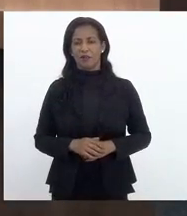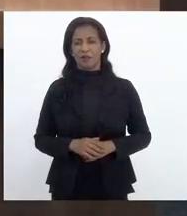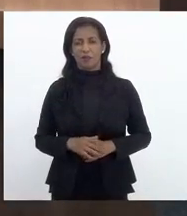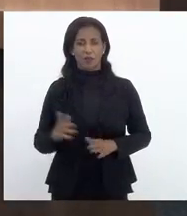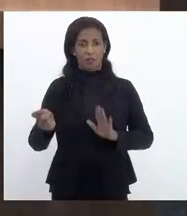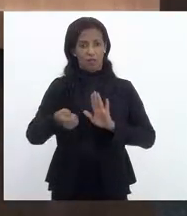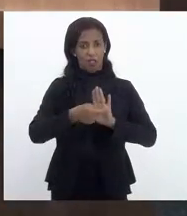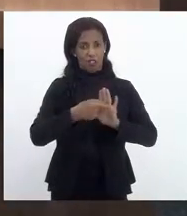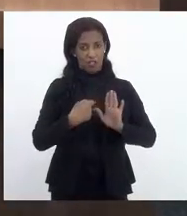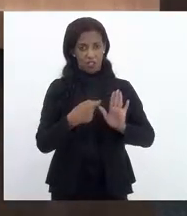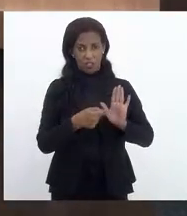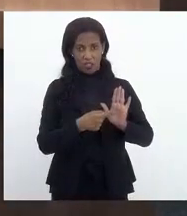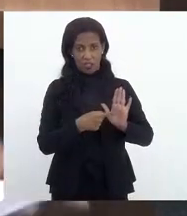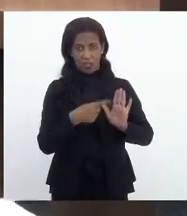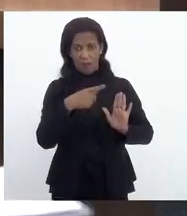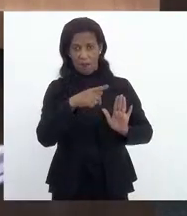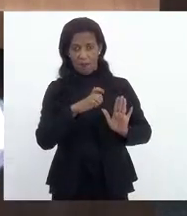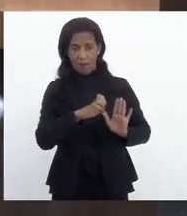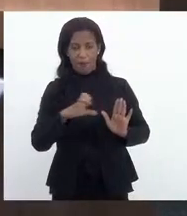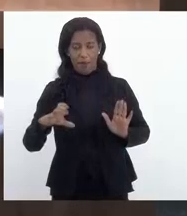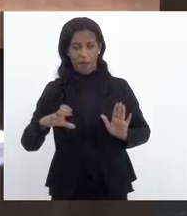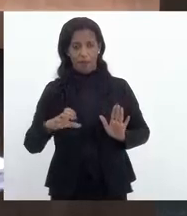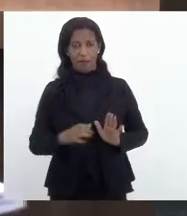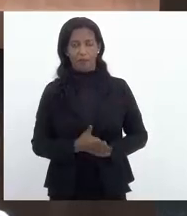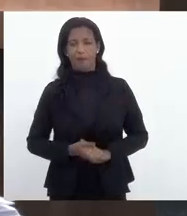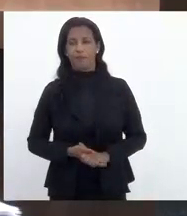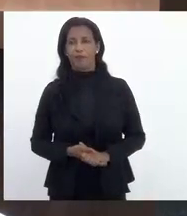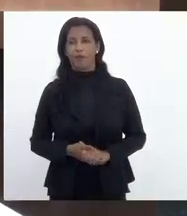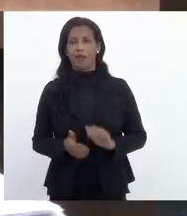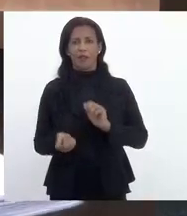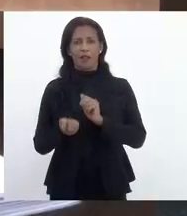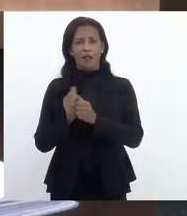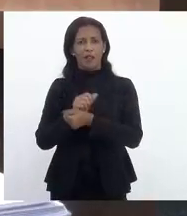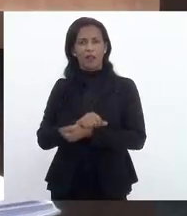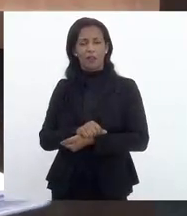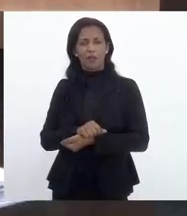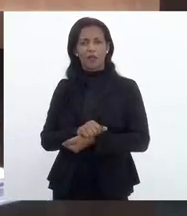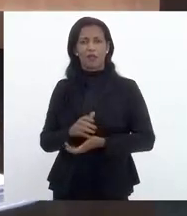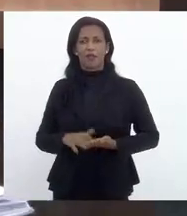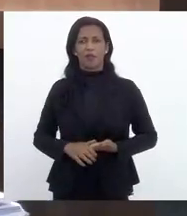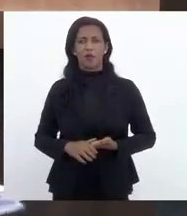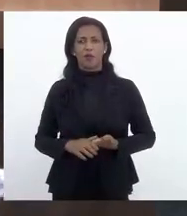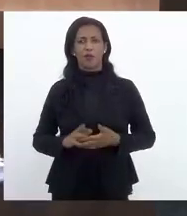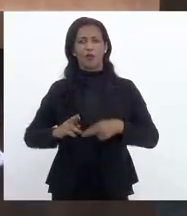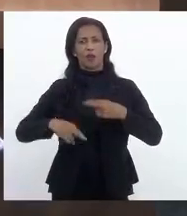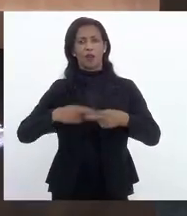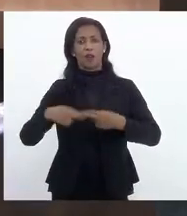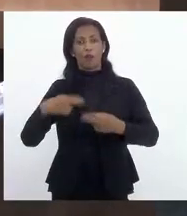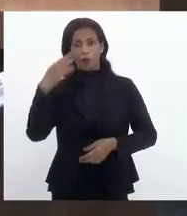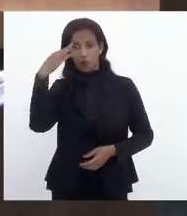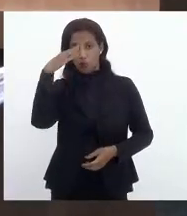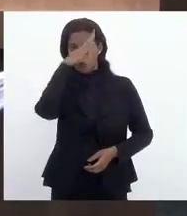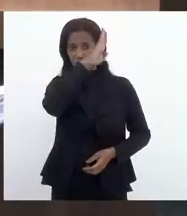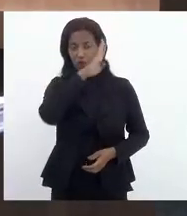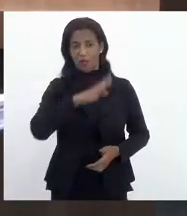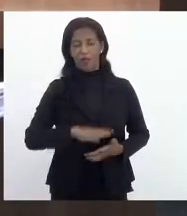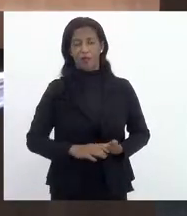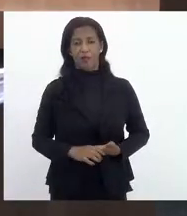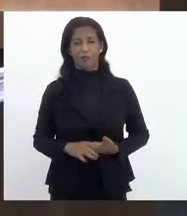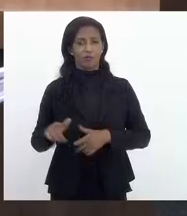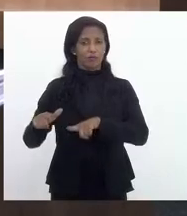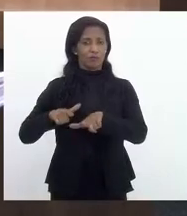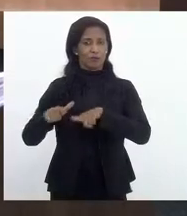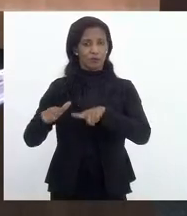e tá escrito aqui na PEC né a readaptação de isso foi feito na reforma da previdência de bolsonaro né